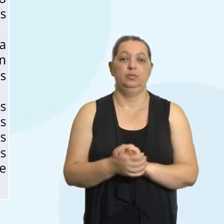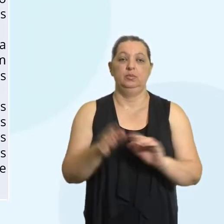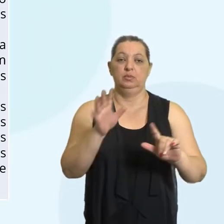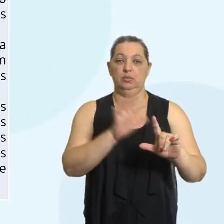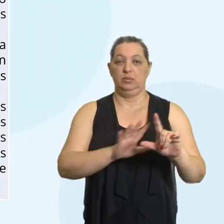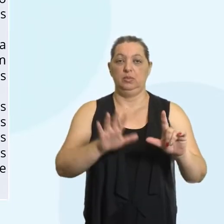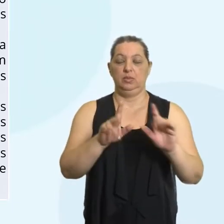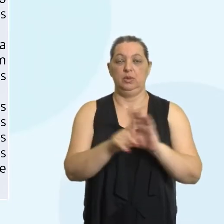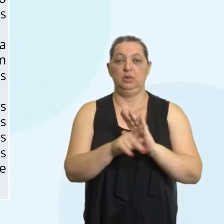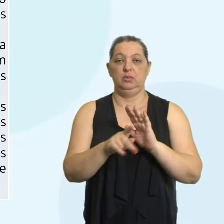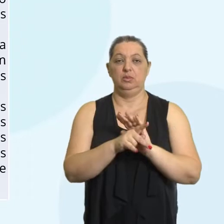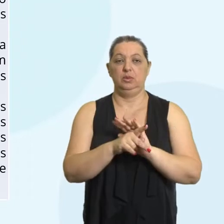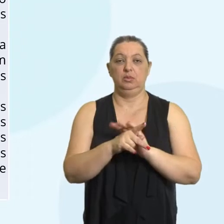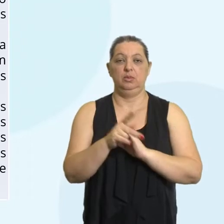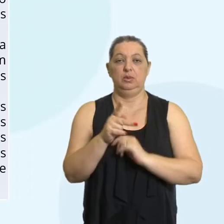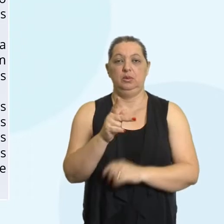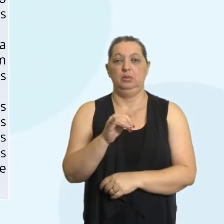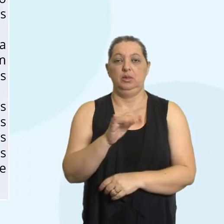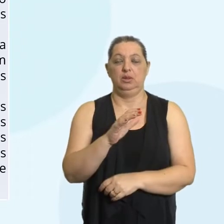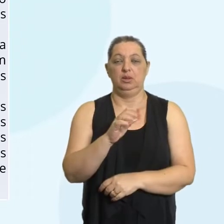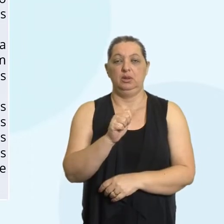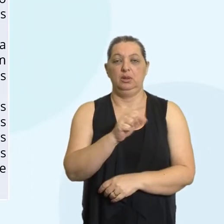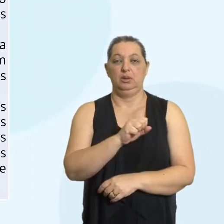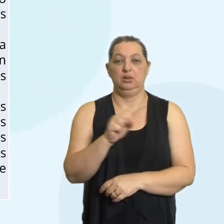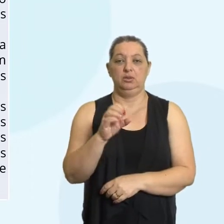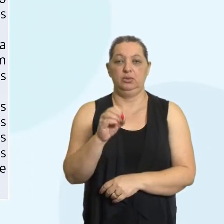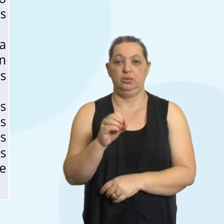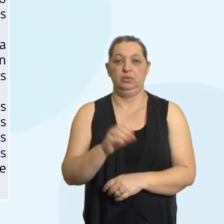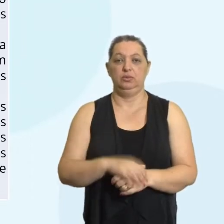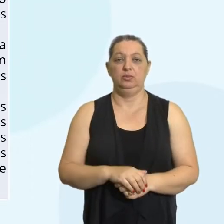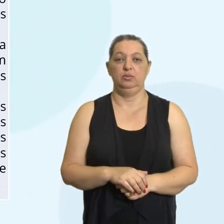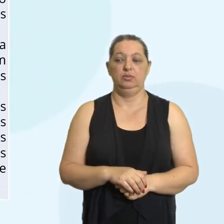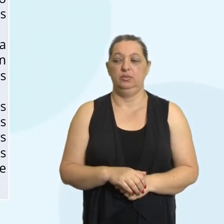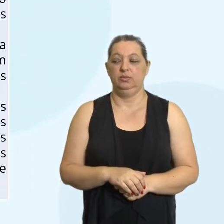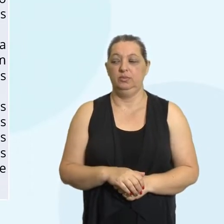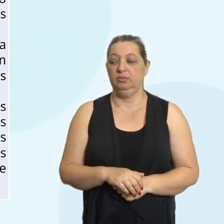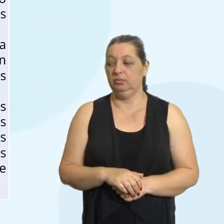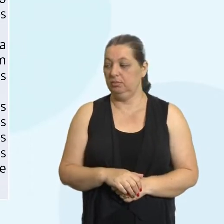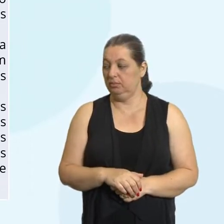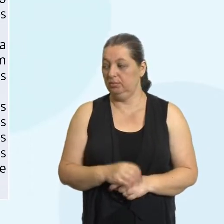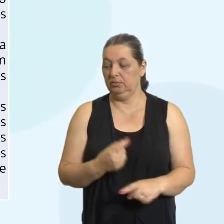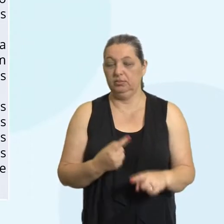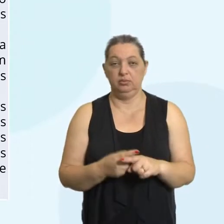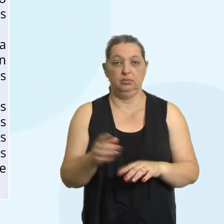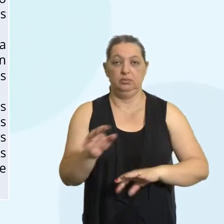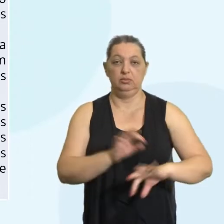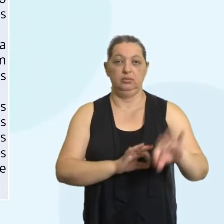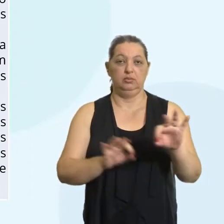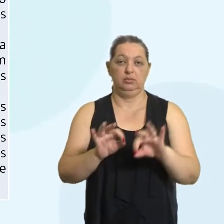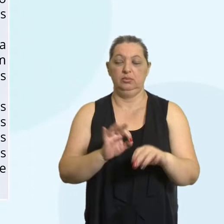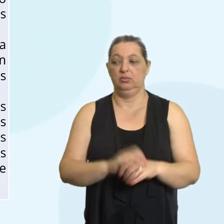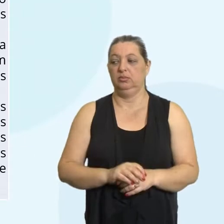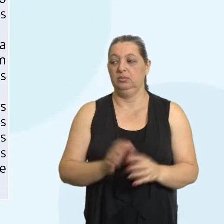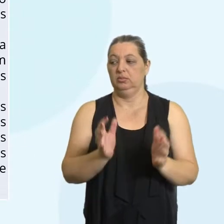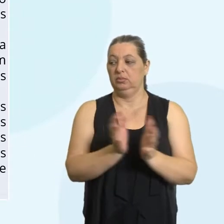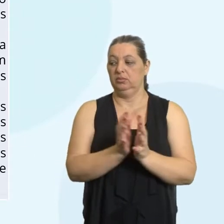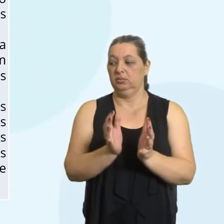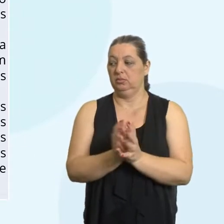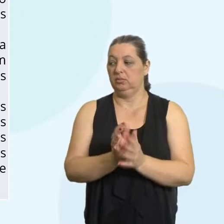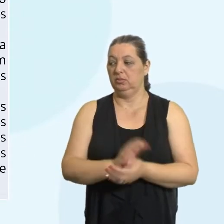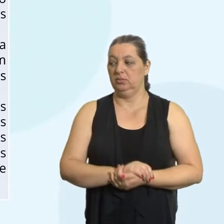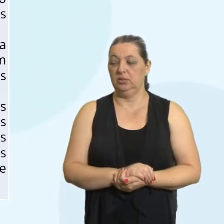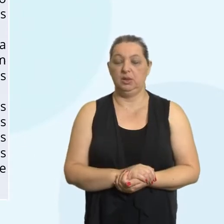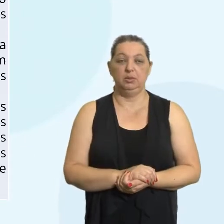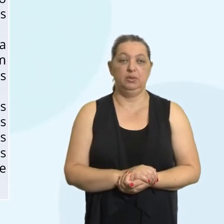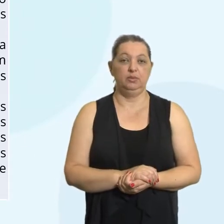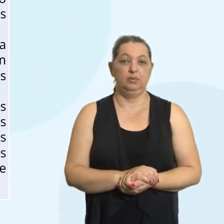do Picasso tá então a gente vai usar ela como ponto de partida separar vários grupos e esses grupos vão ter